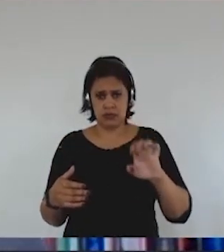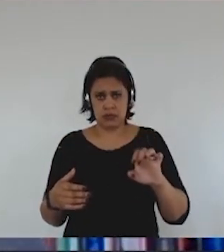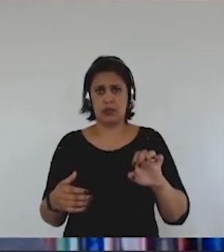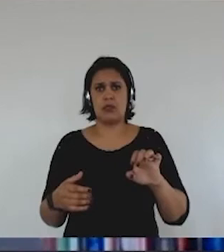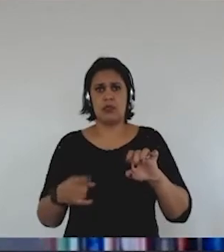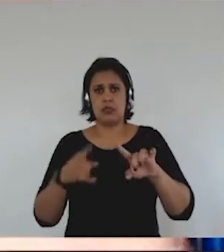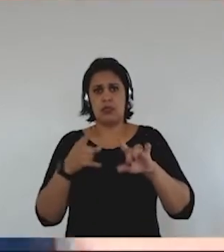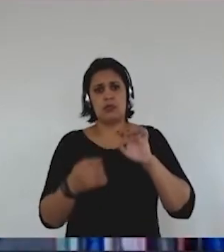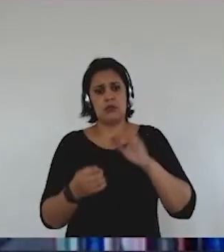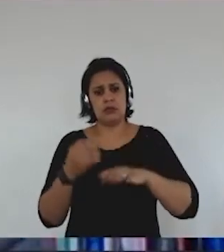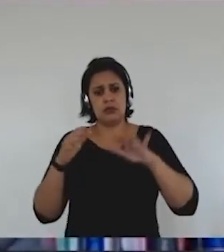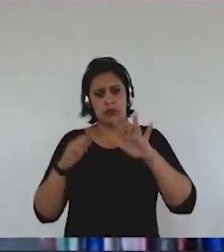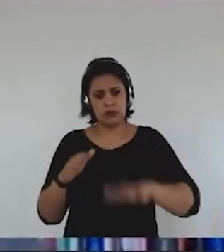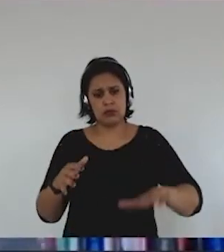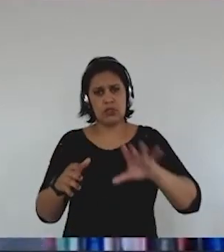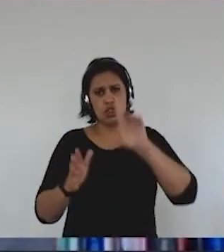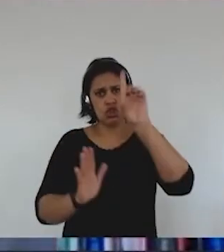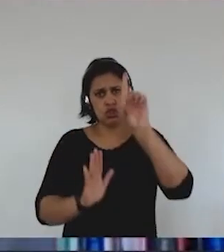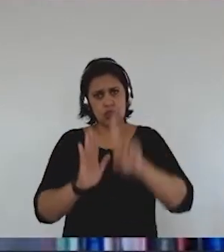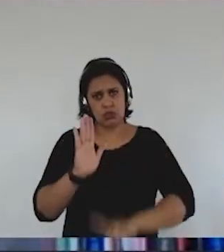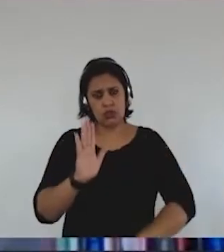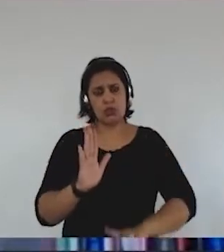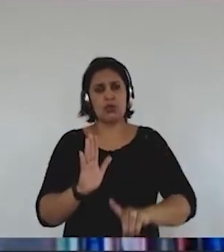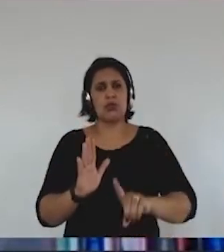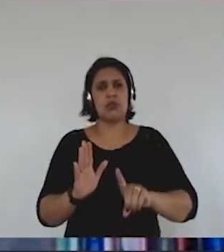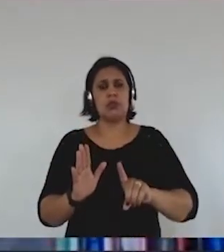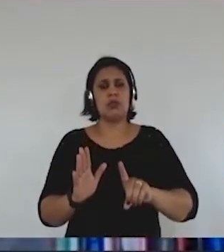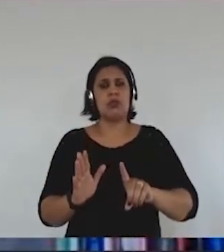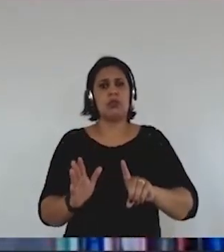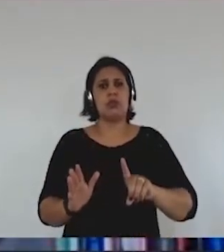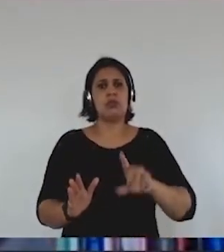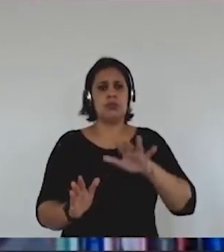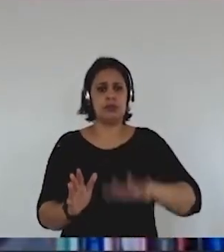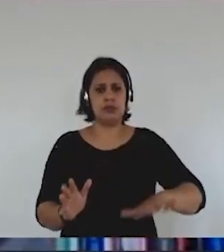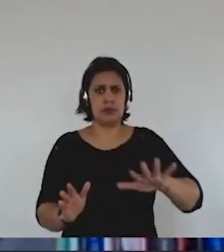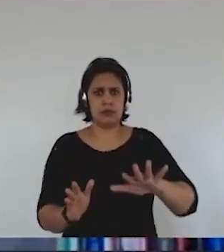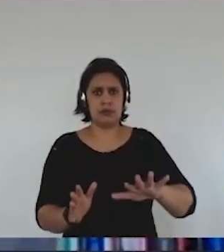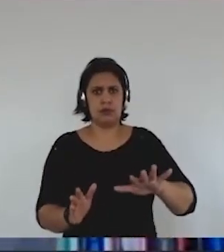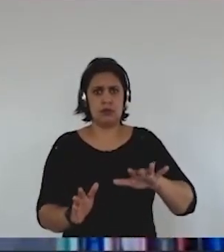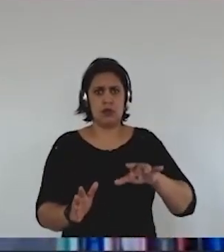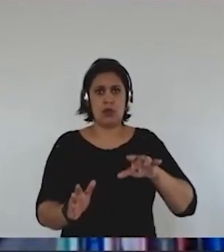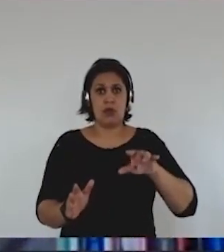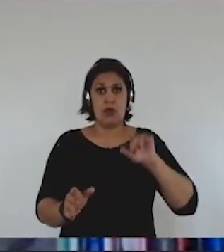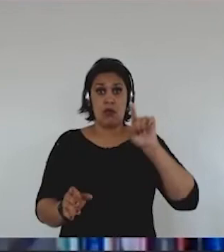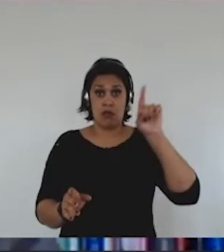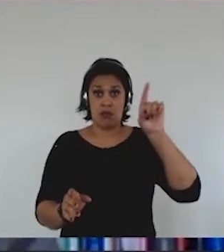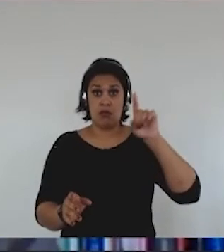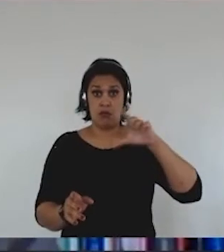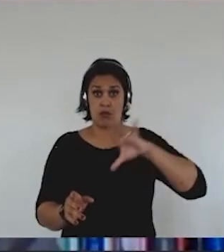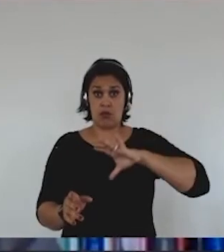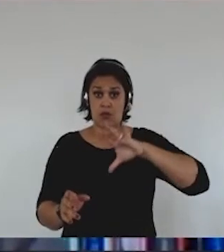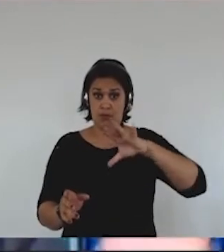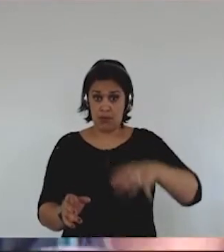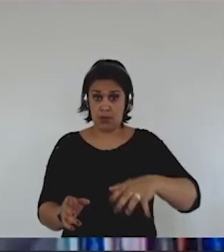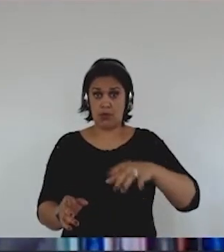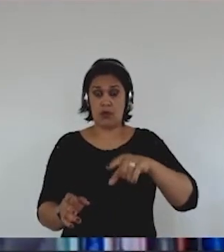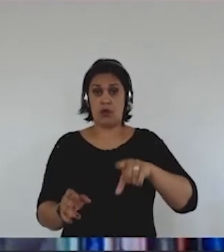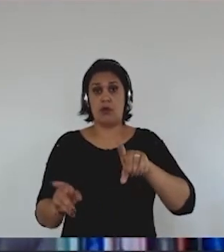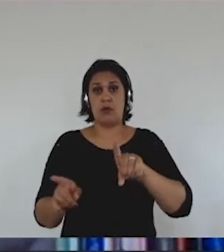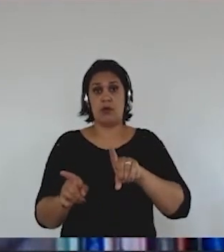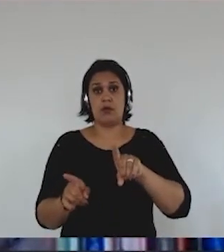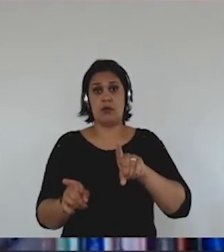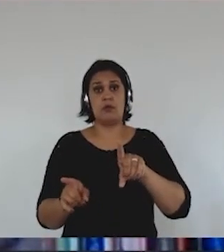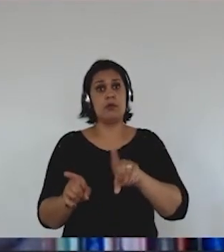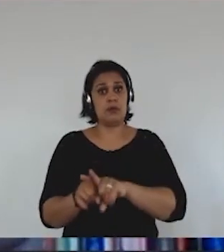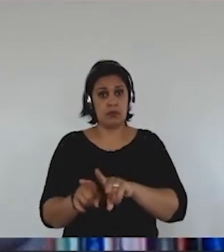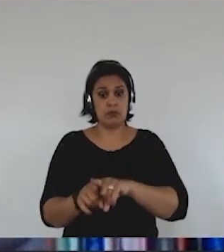diretores do departamento ou chamados de compliance officers aqui em Portugal, e todos estão tensos